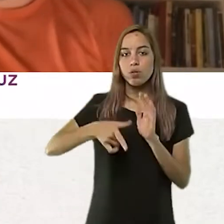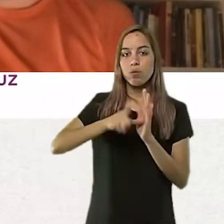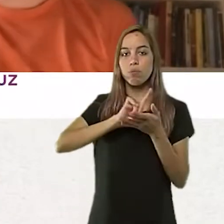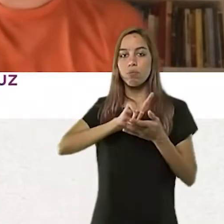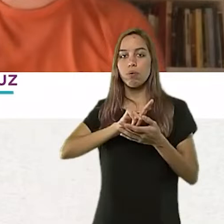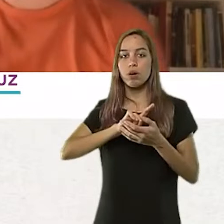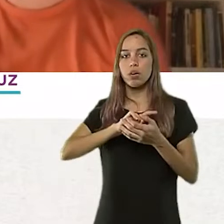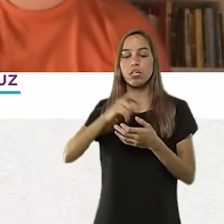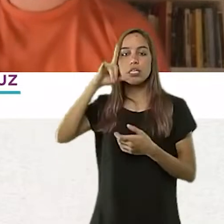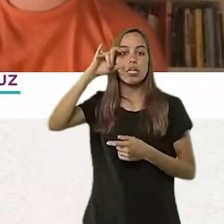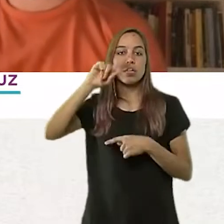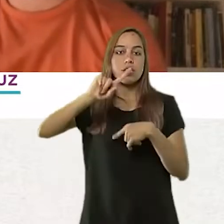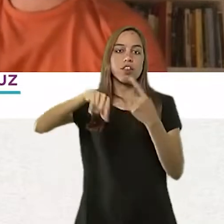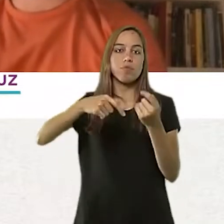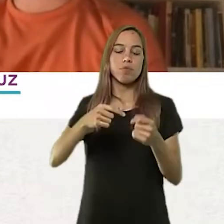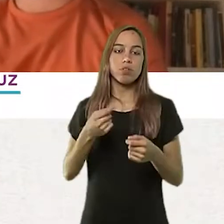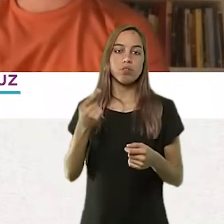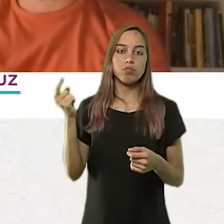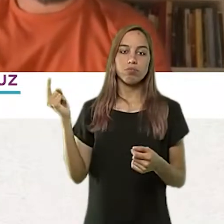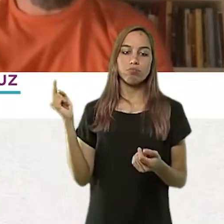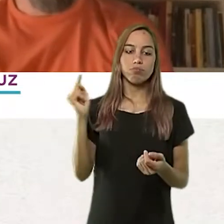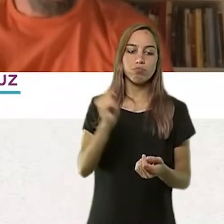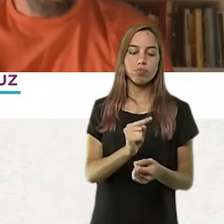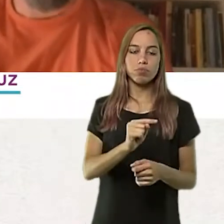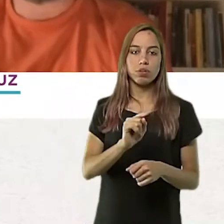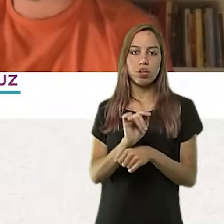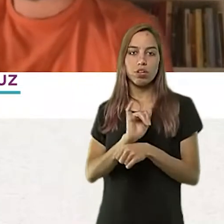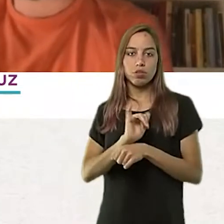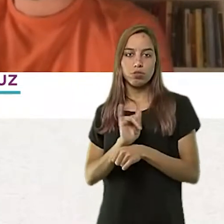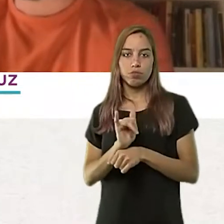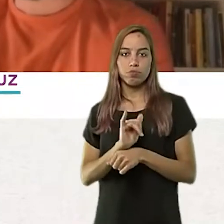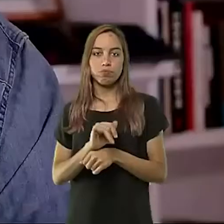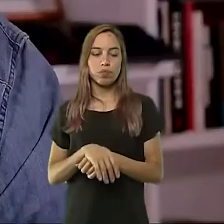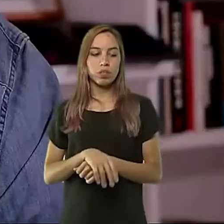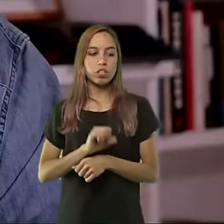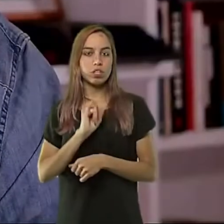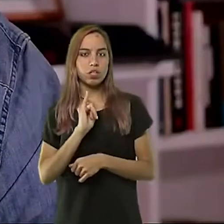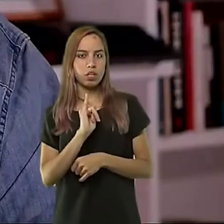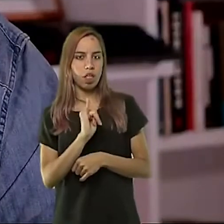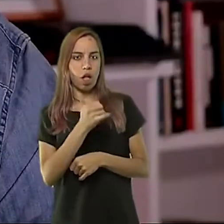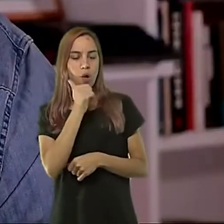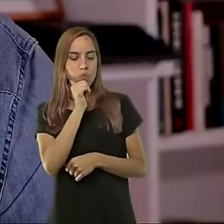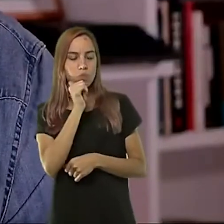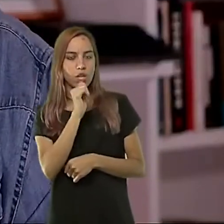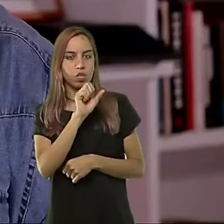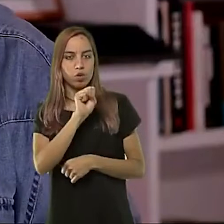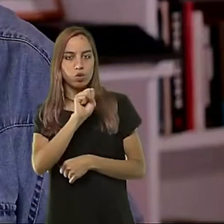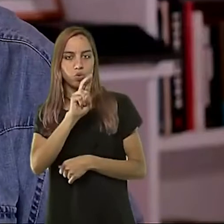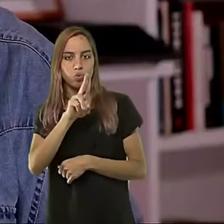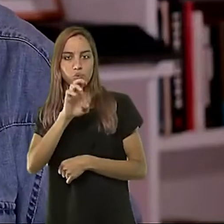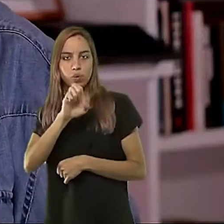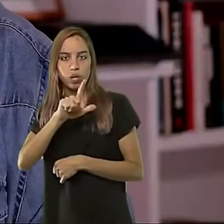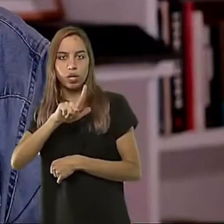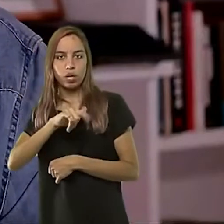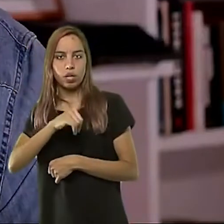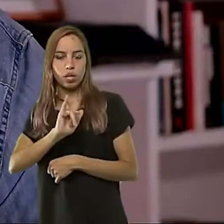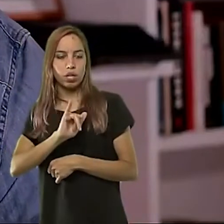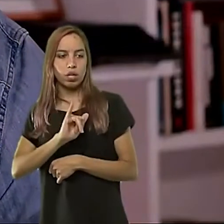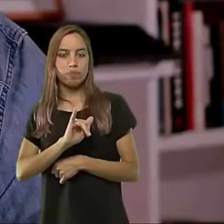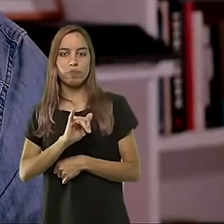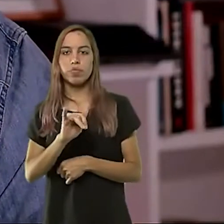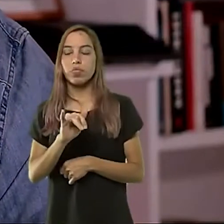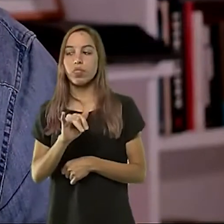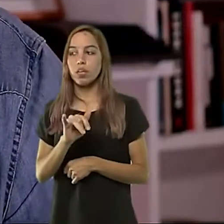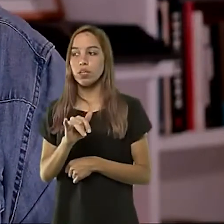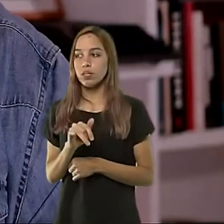dizendo que Luís XV, Sueli Machado, Sueli XV já dizia que na França, deixa eu falar